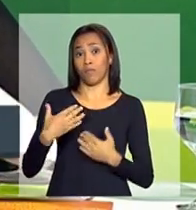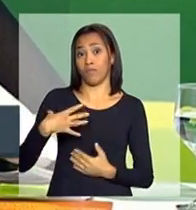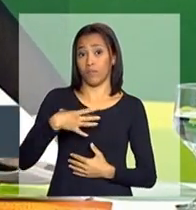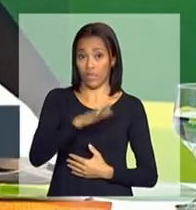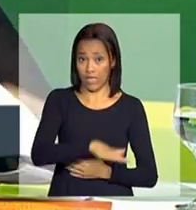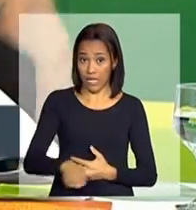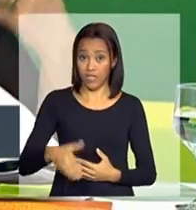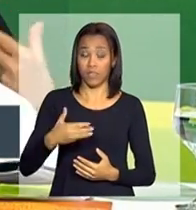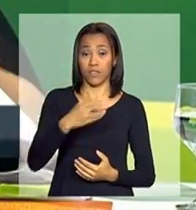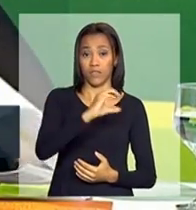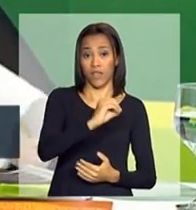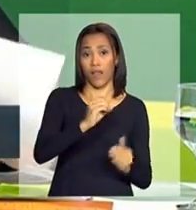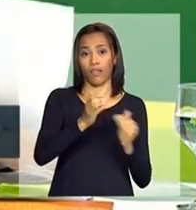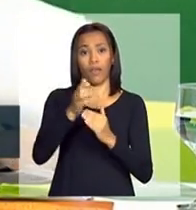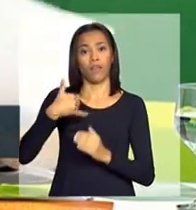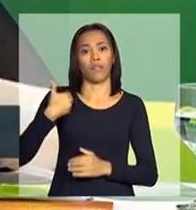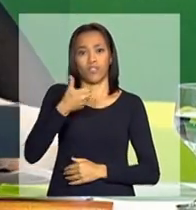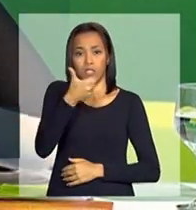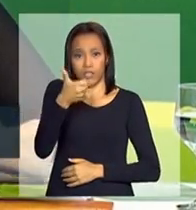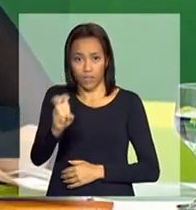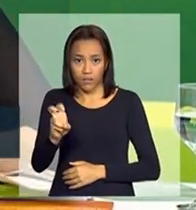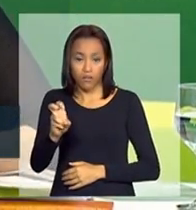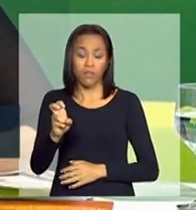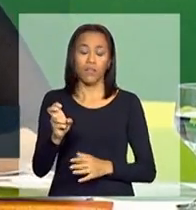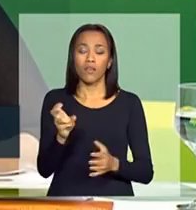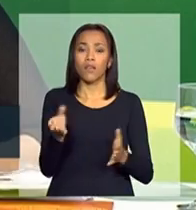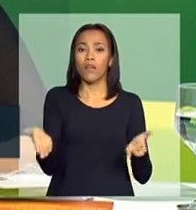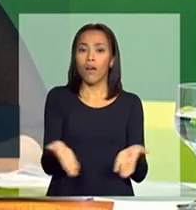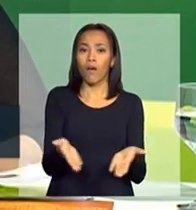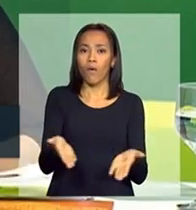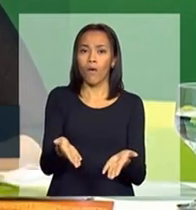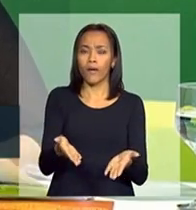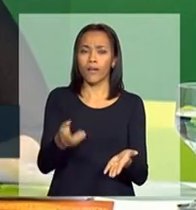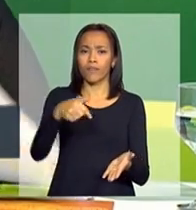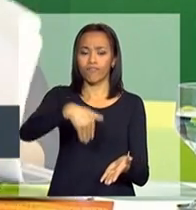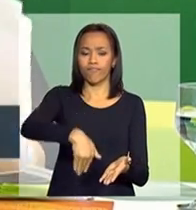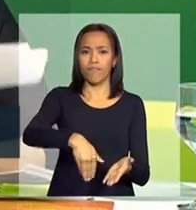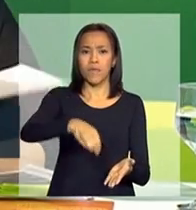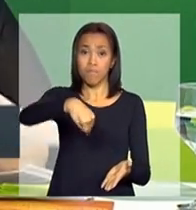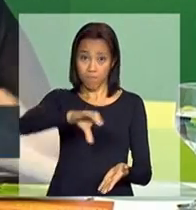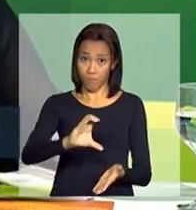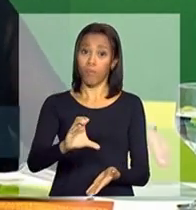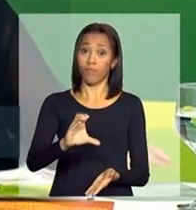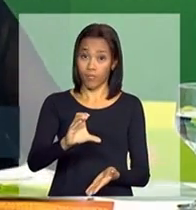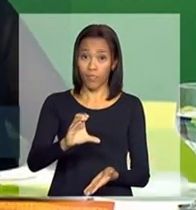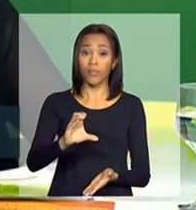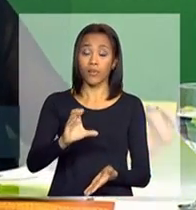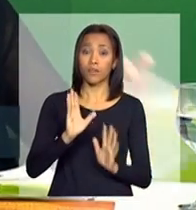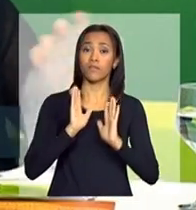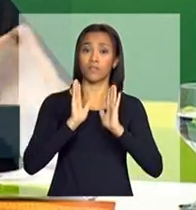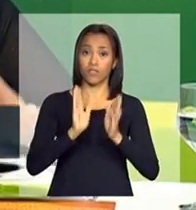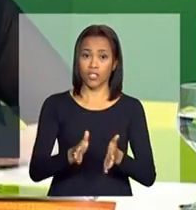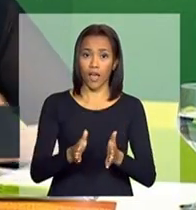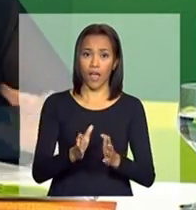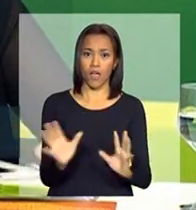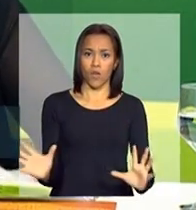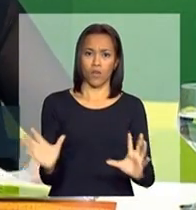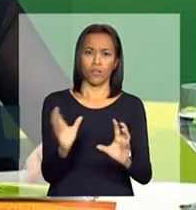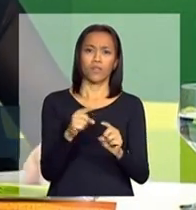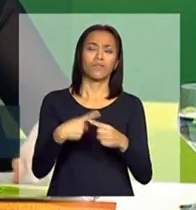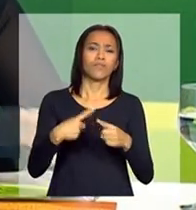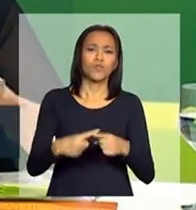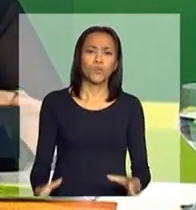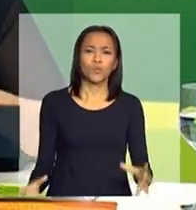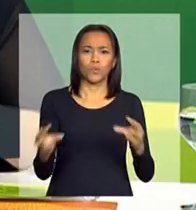de 0 a 15 anos e agora eh em março com completando o conjunto dos extremamente